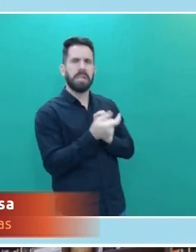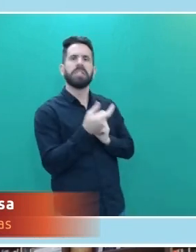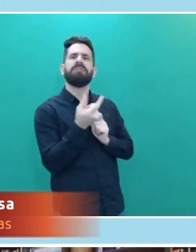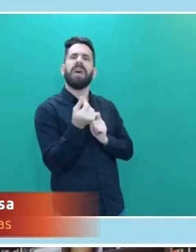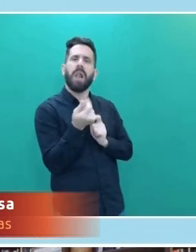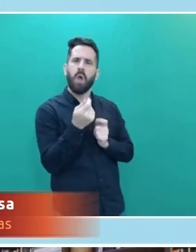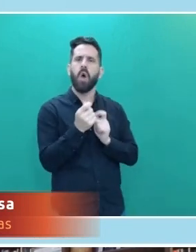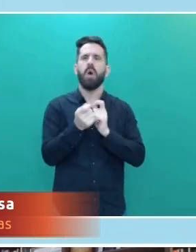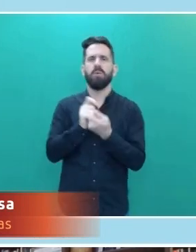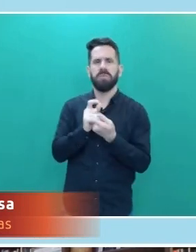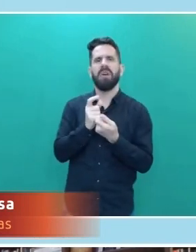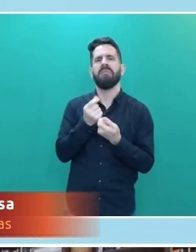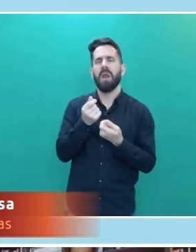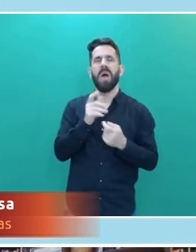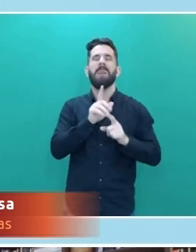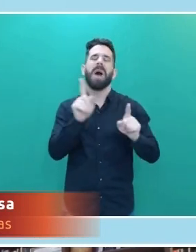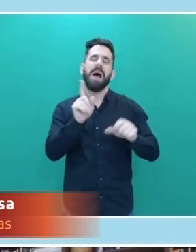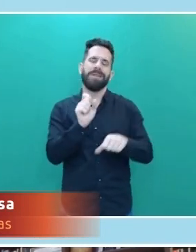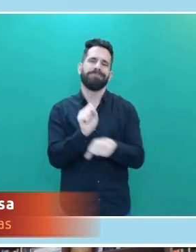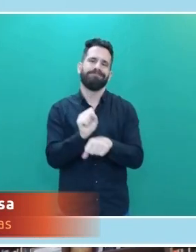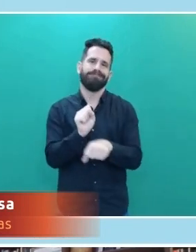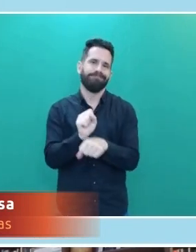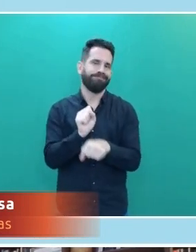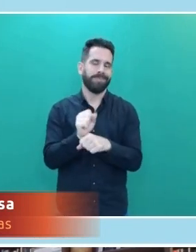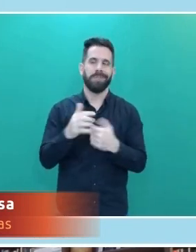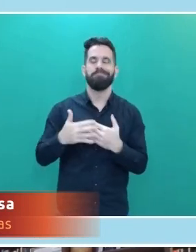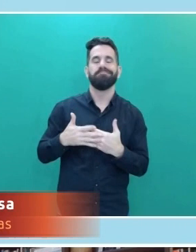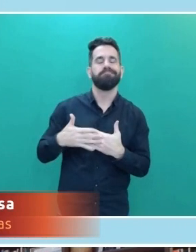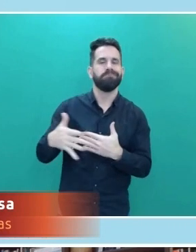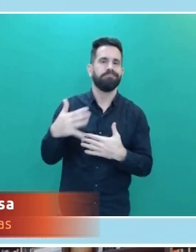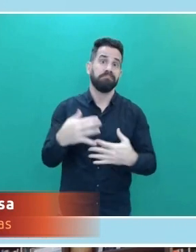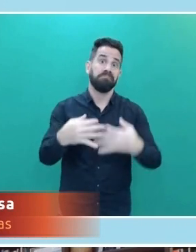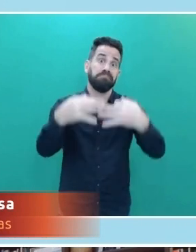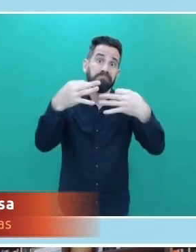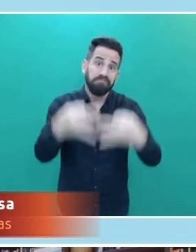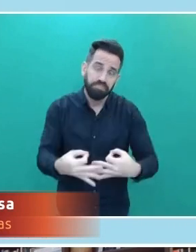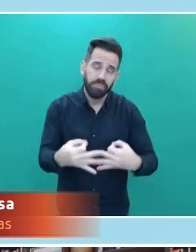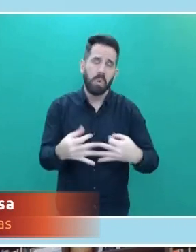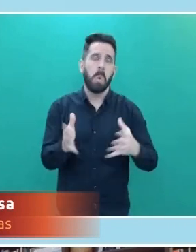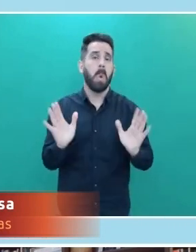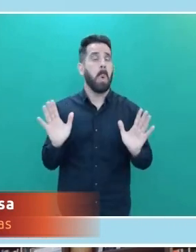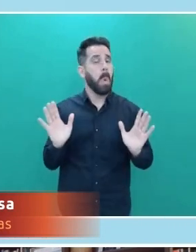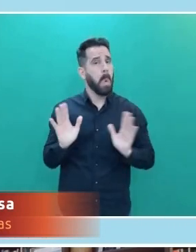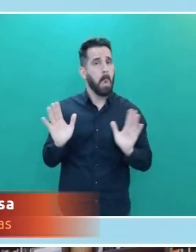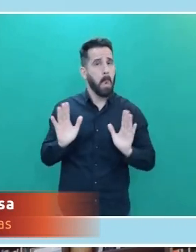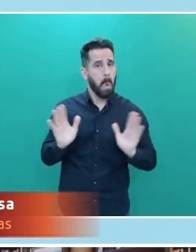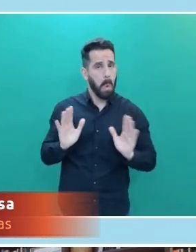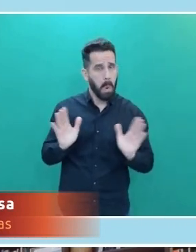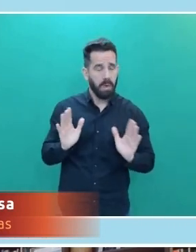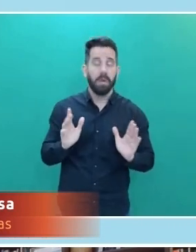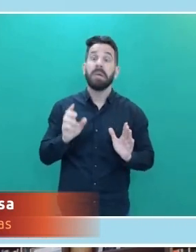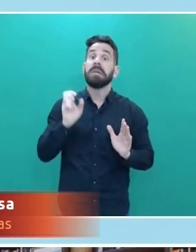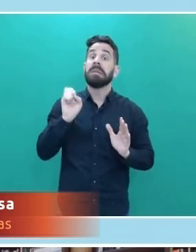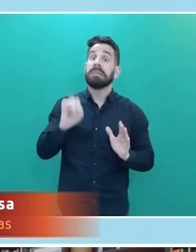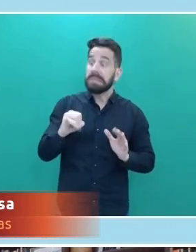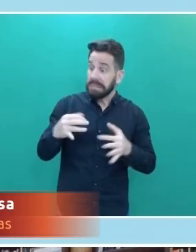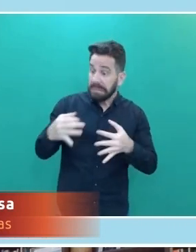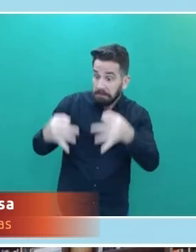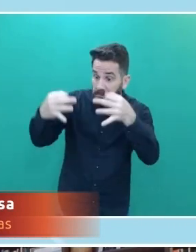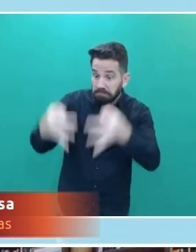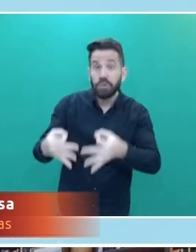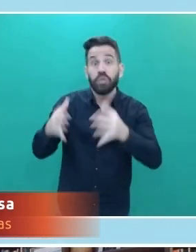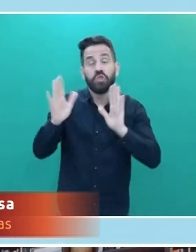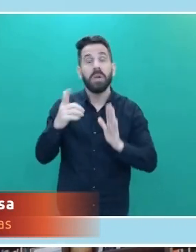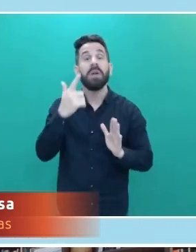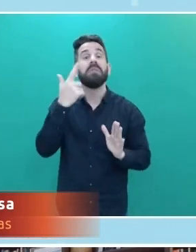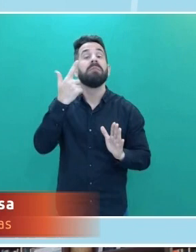mais, assim, se isso vai virar, de fato, uma realidade e qual que vai ser a proposta. Por